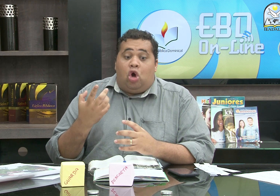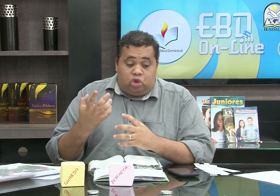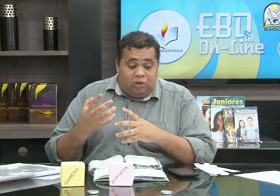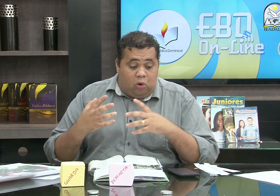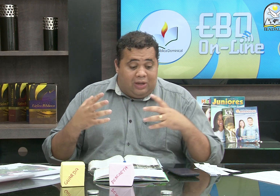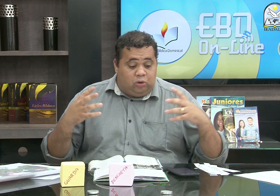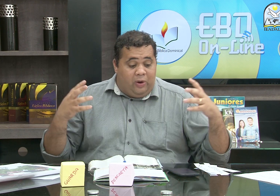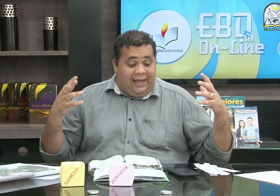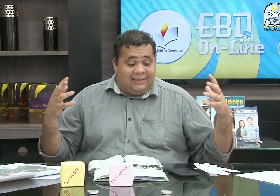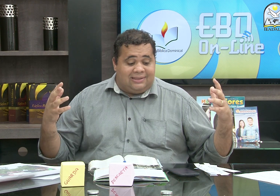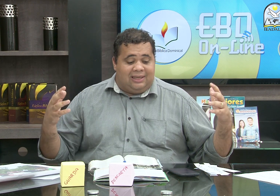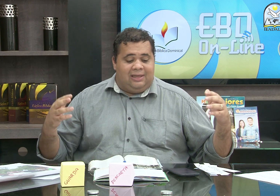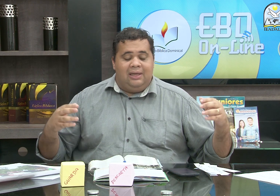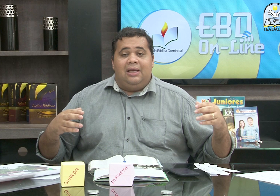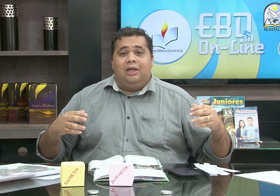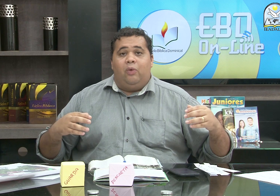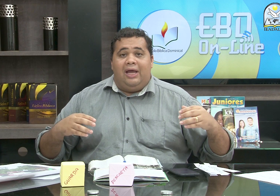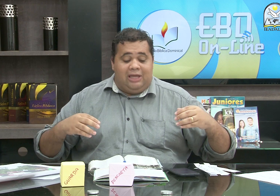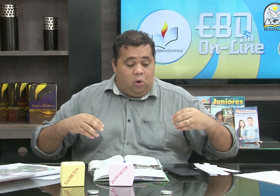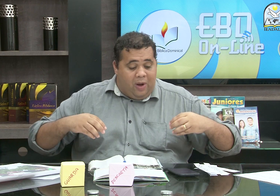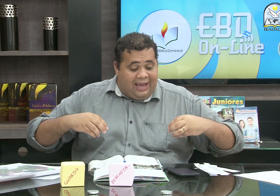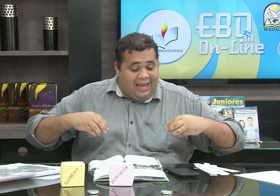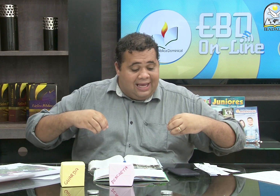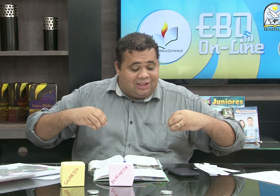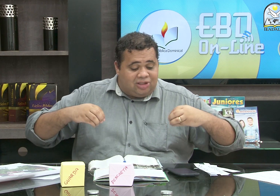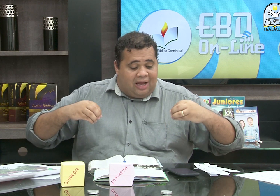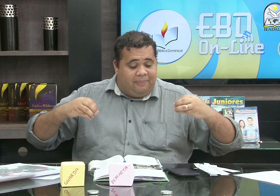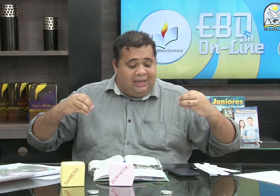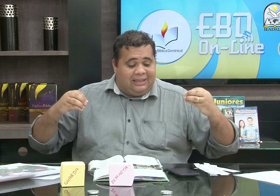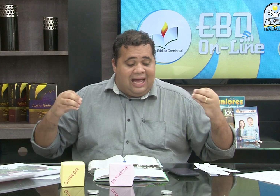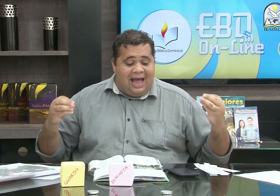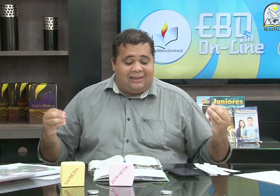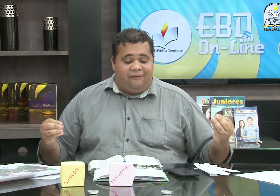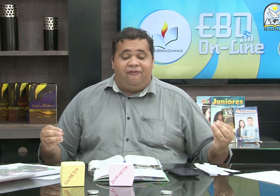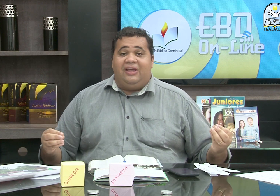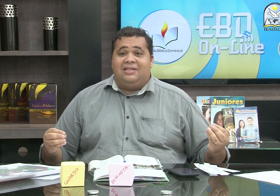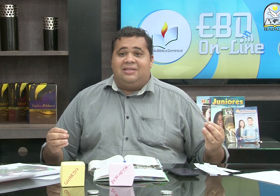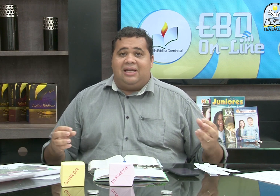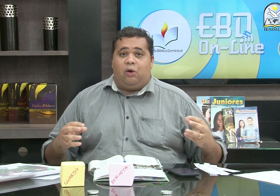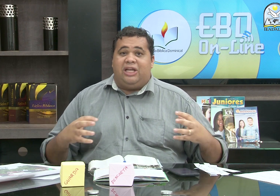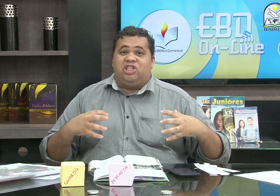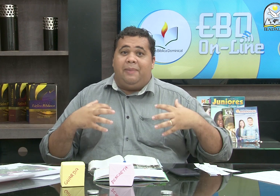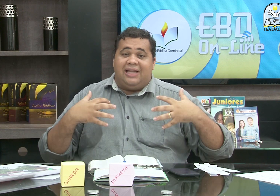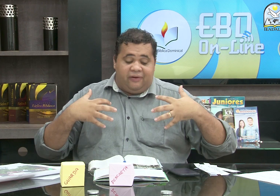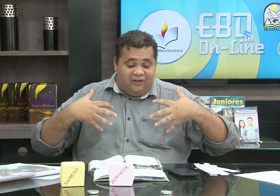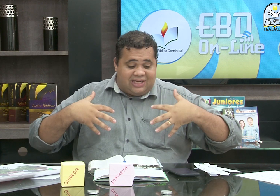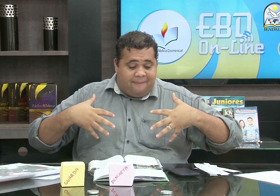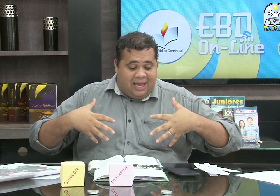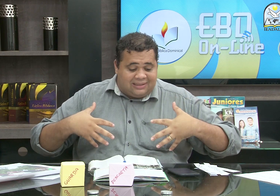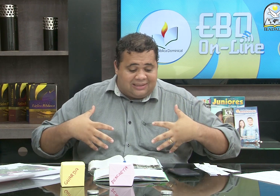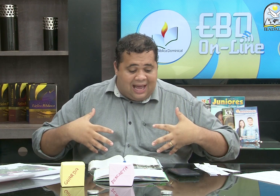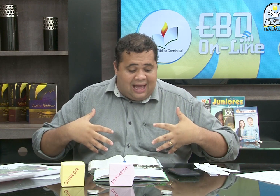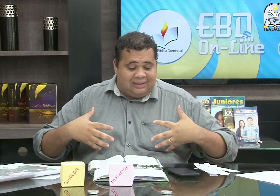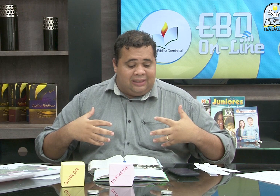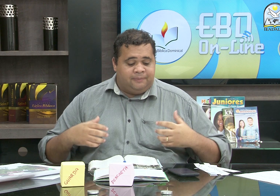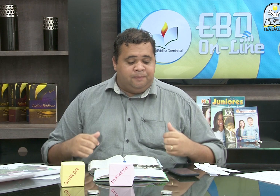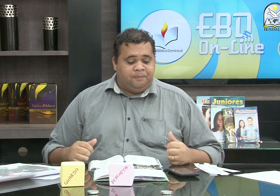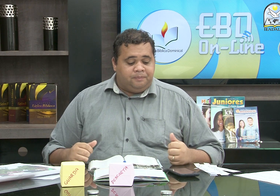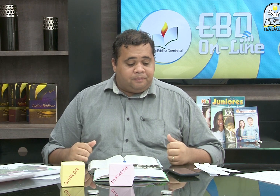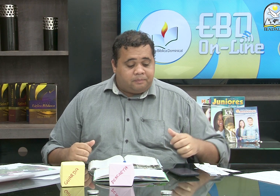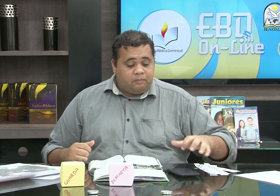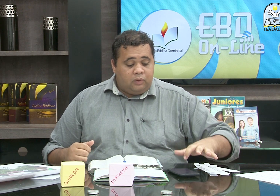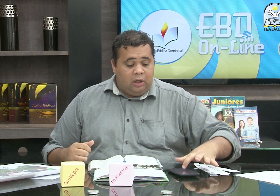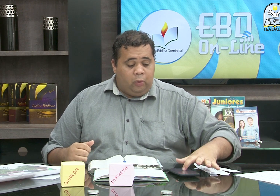diagnóstico de alguma doença não é de alguma estabilidade física quando a estabilidade física é